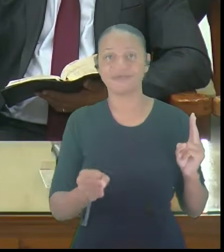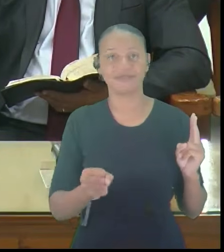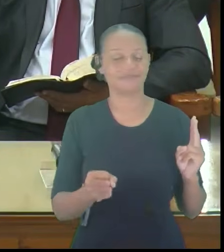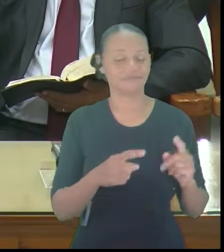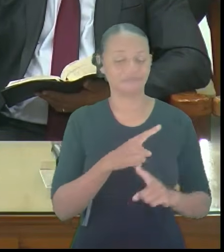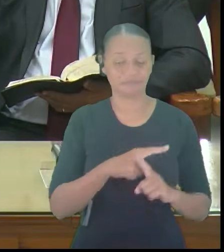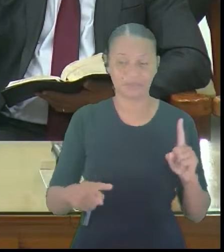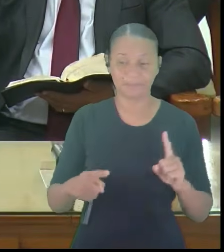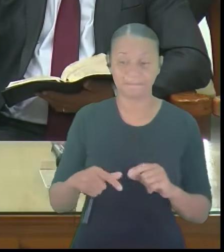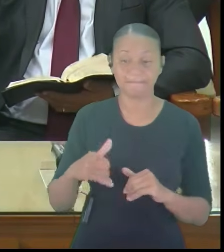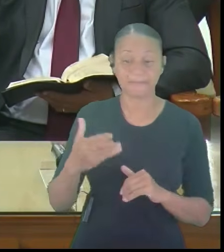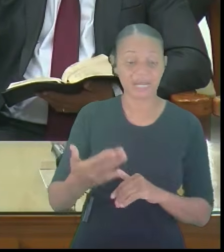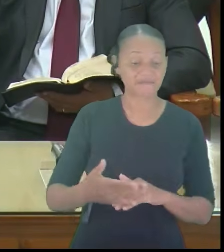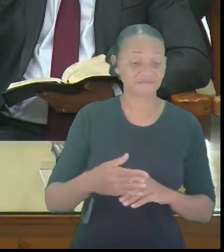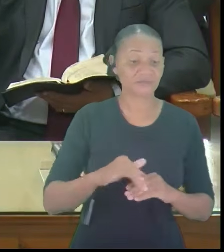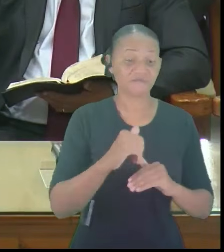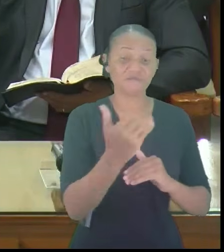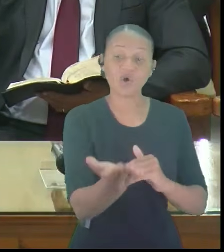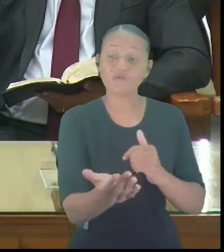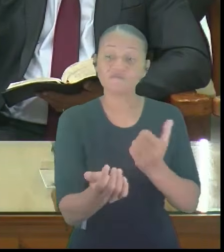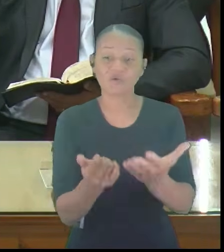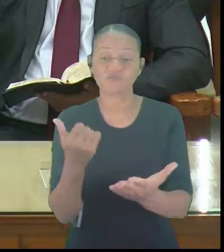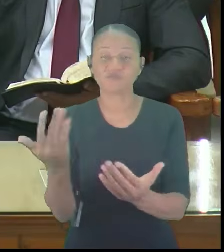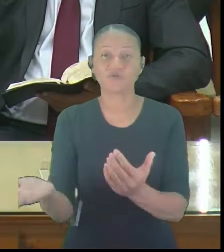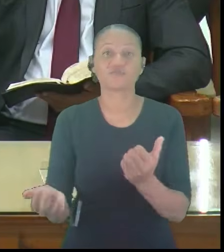vocês ficam nas calçadas.